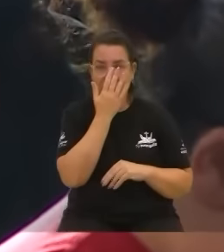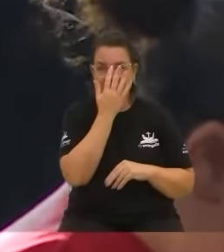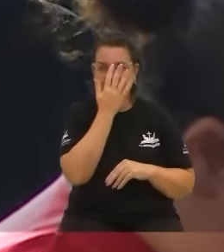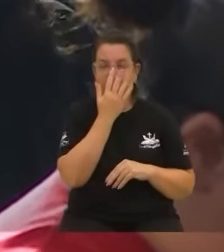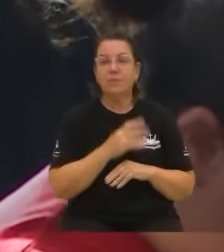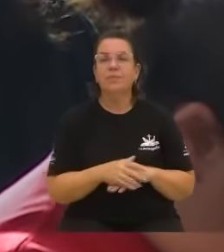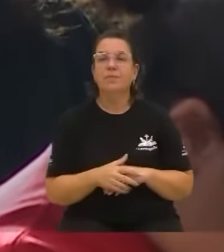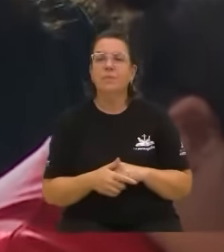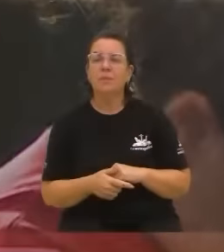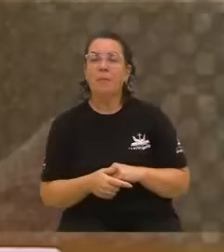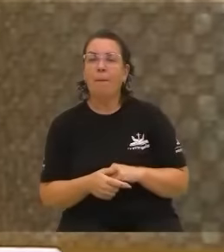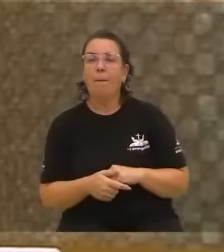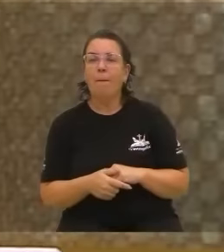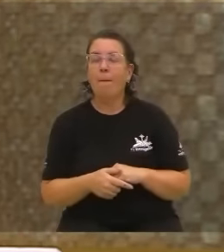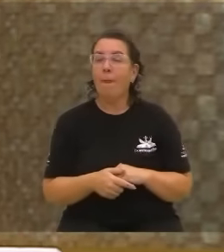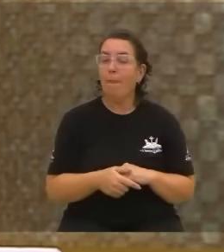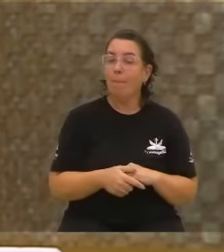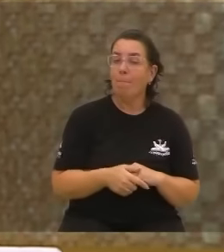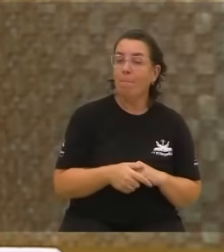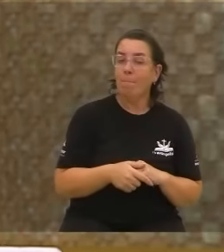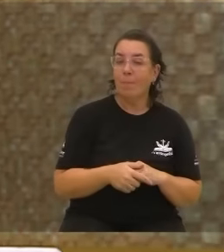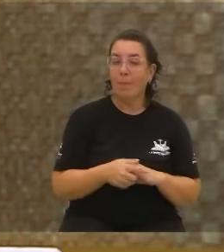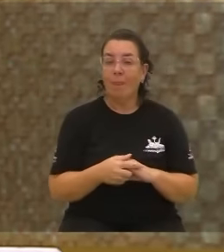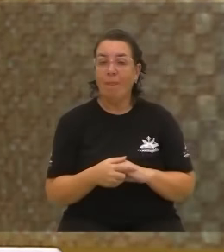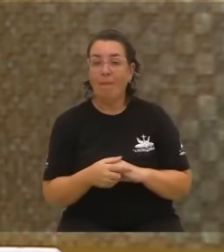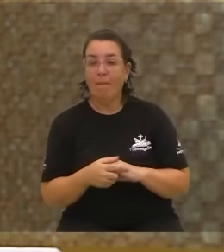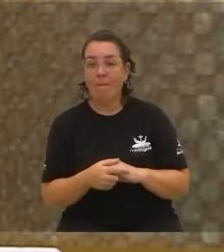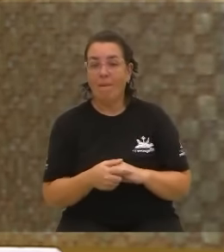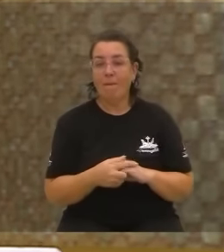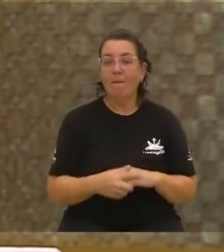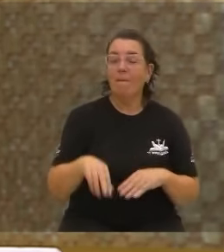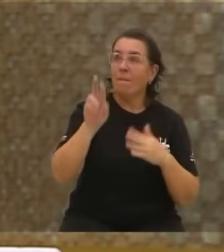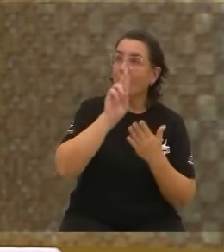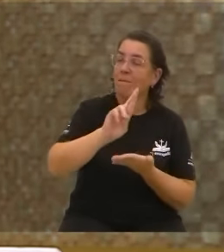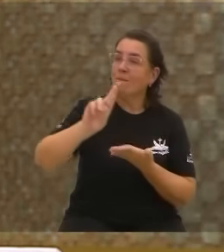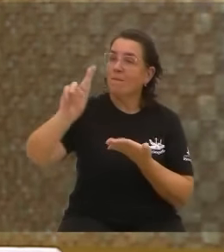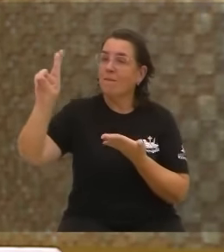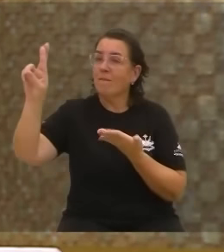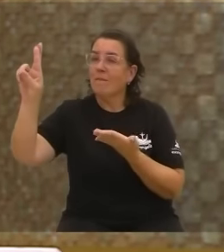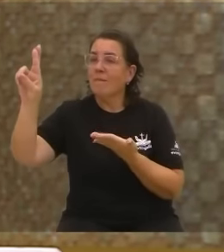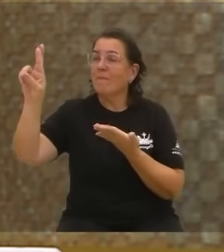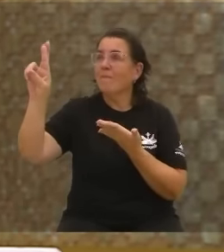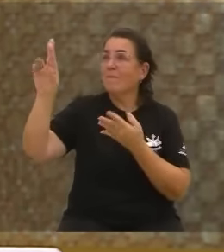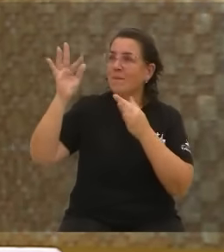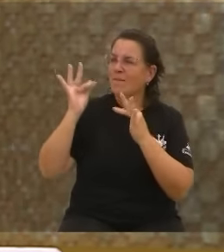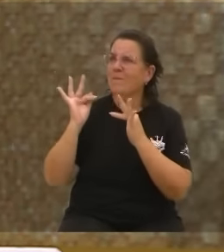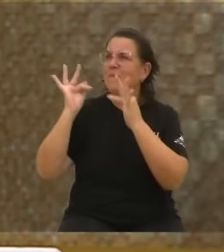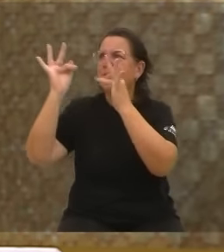louvarei. O Senhor é amor fiel em sua palavra,